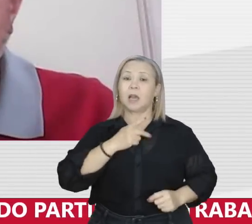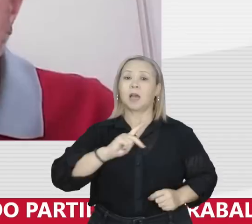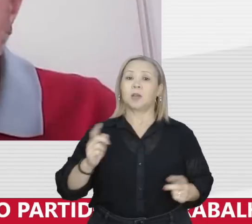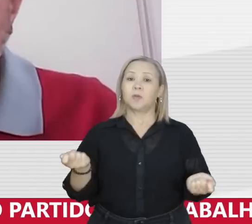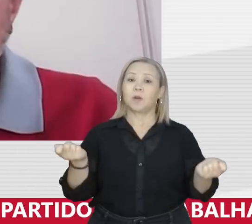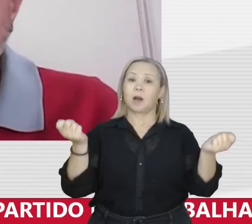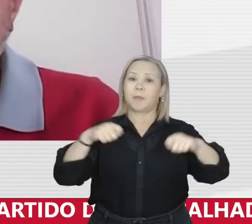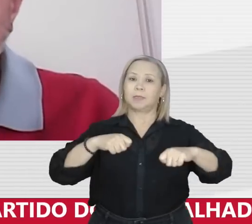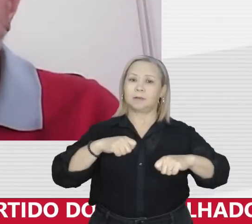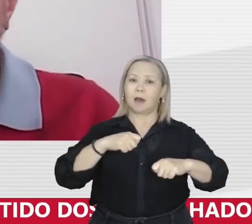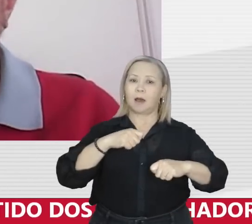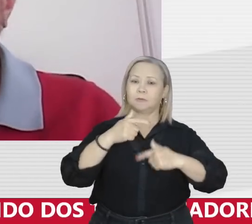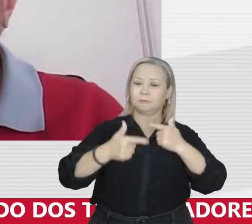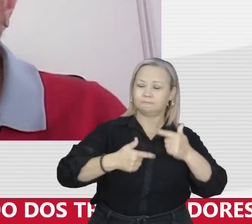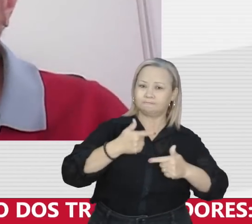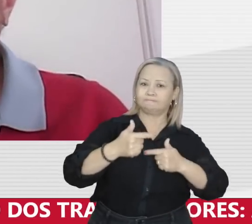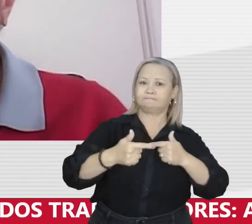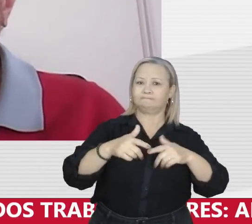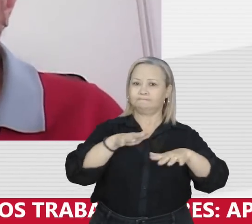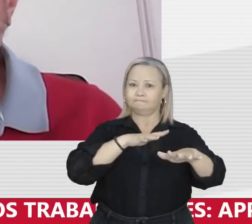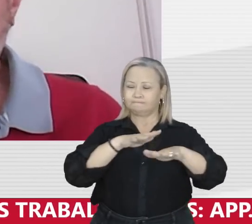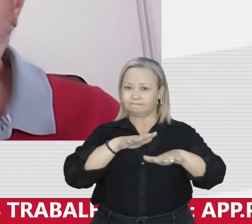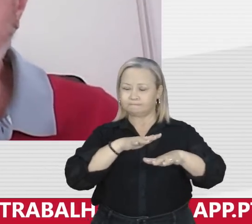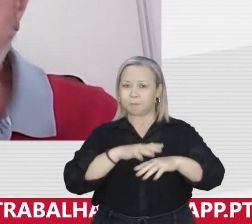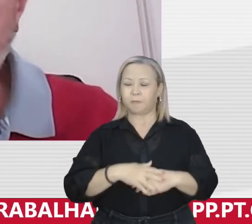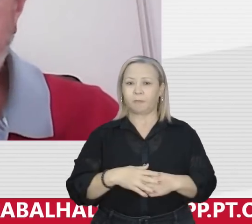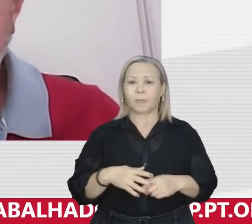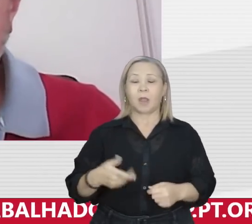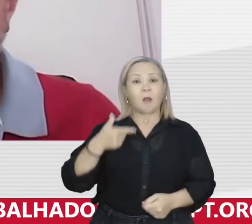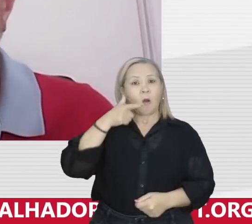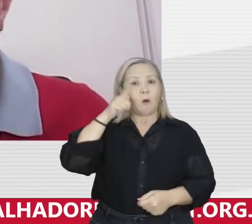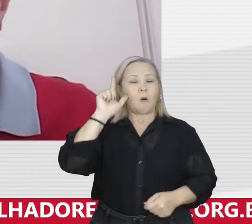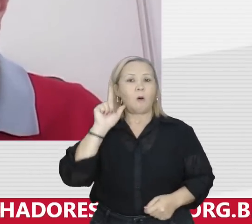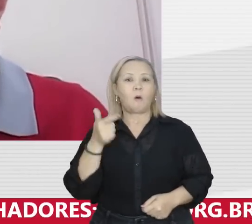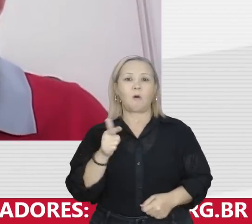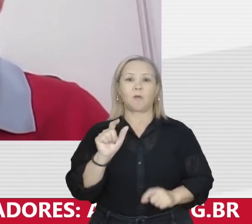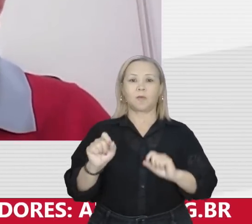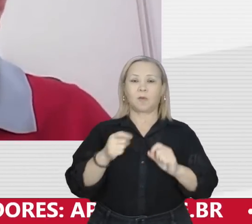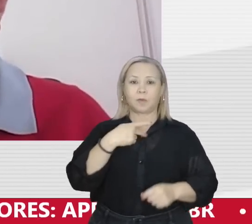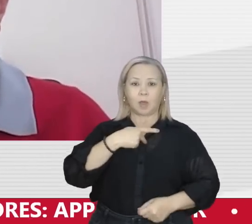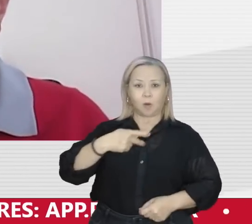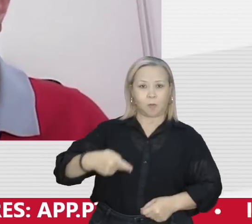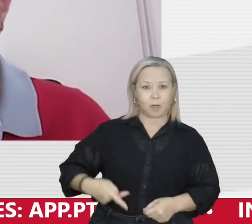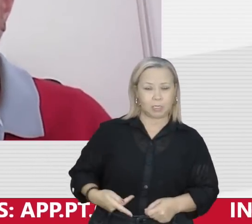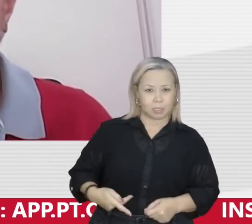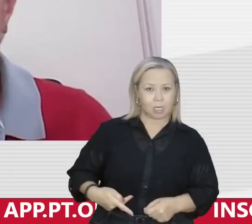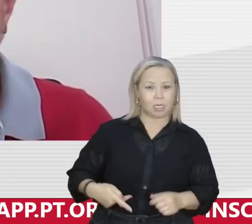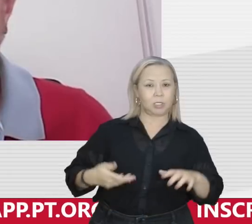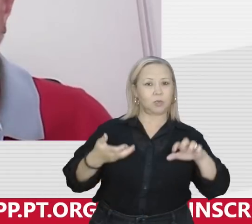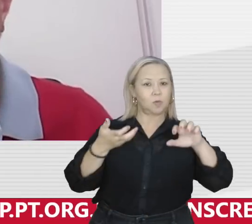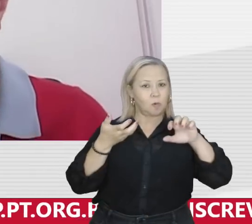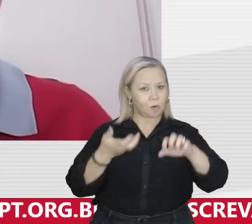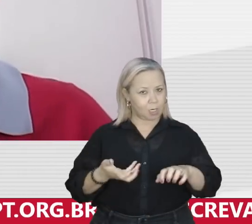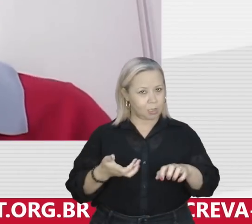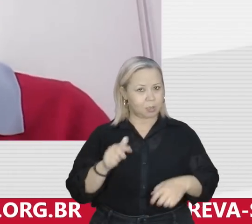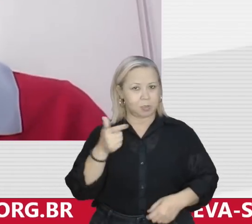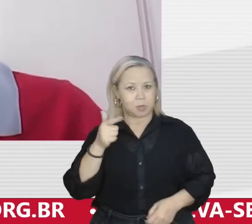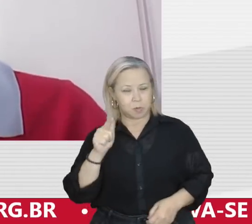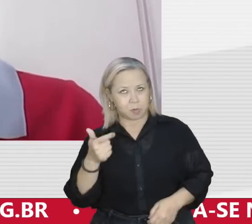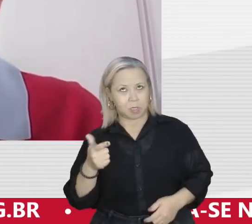de operar. Então, o fato de ontem não ter ali o presidente do Congresso, o presidente